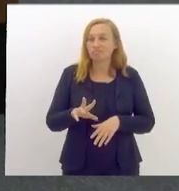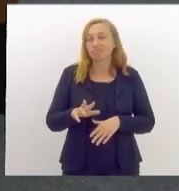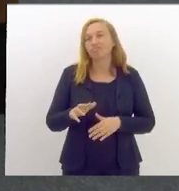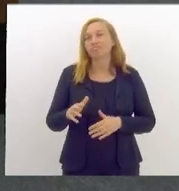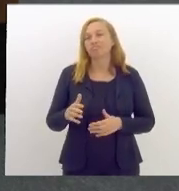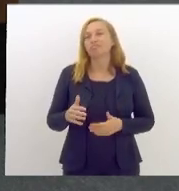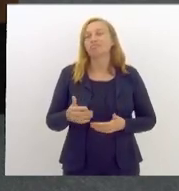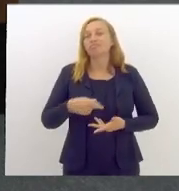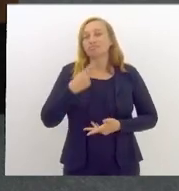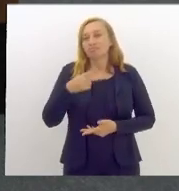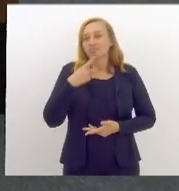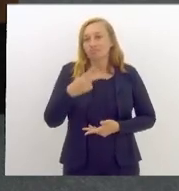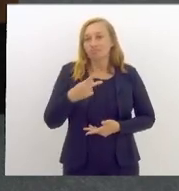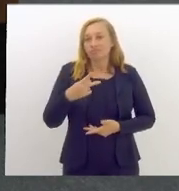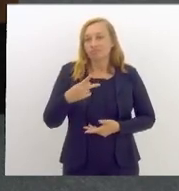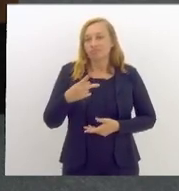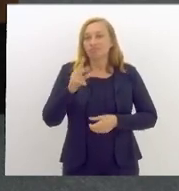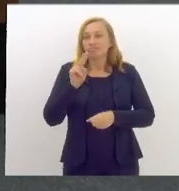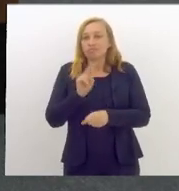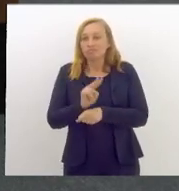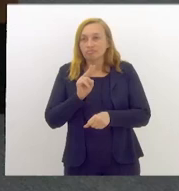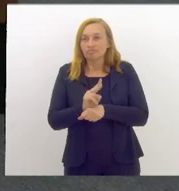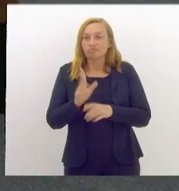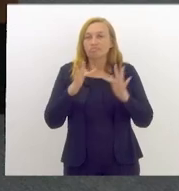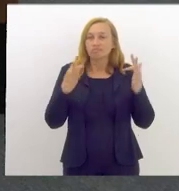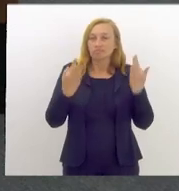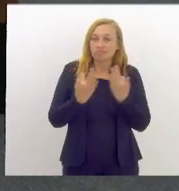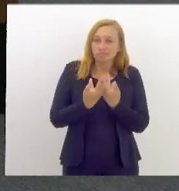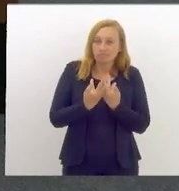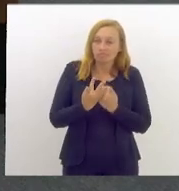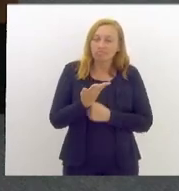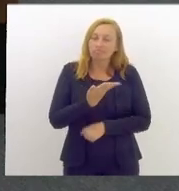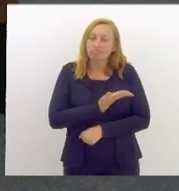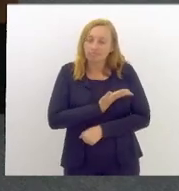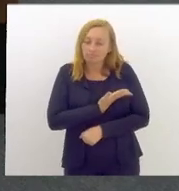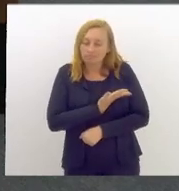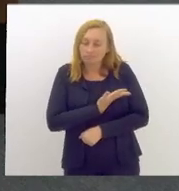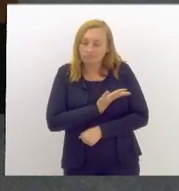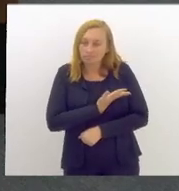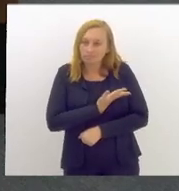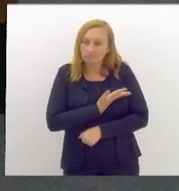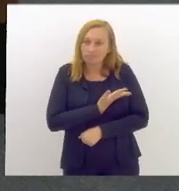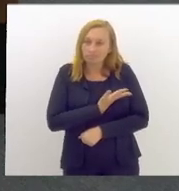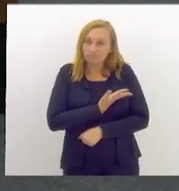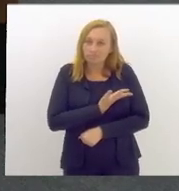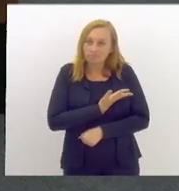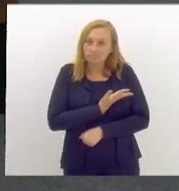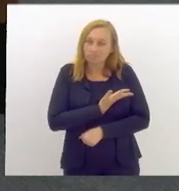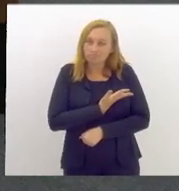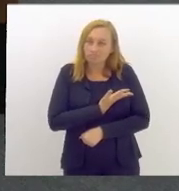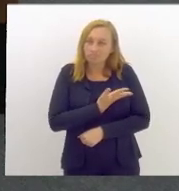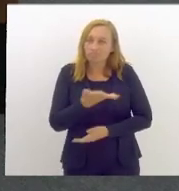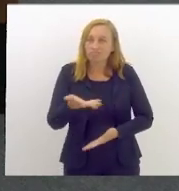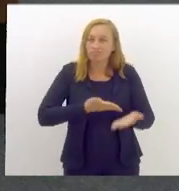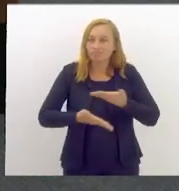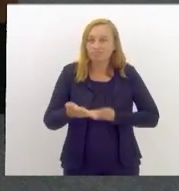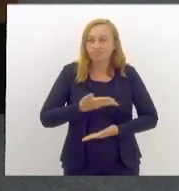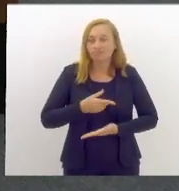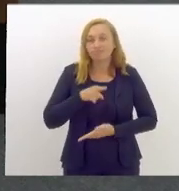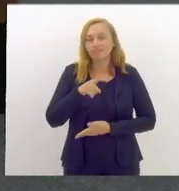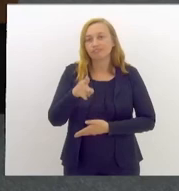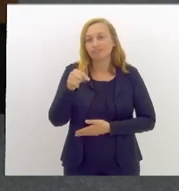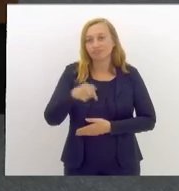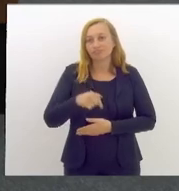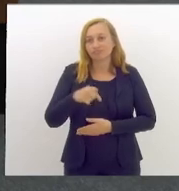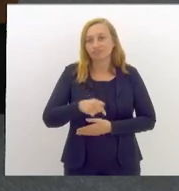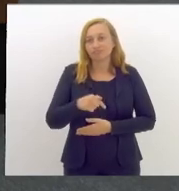e dizer que proteja a sua família né os seus amigos e que ter compartilhado com você aqui